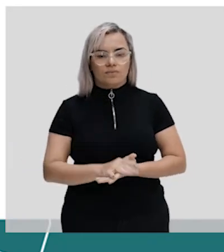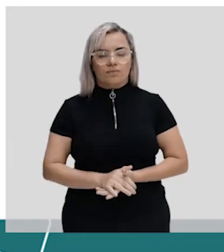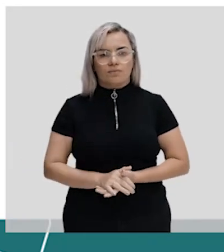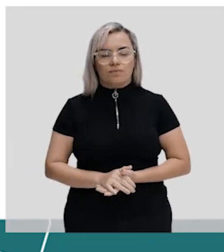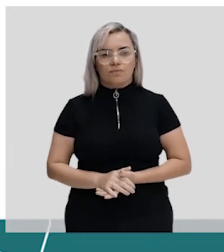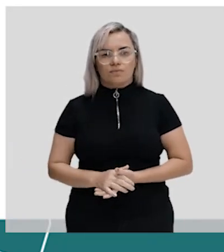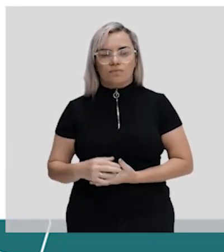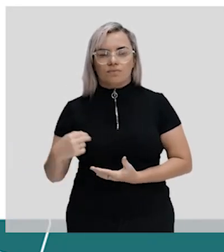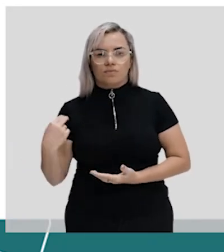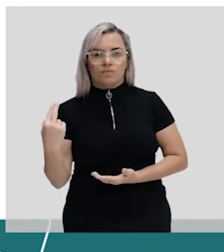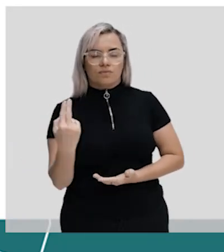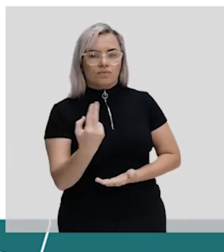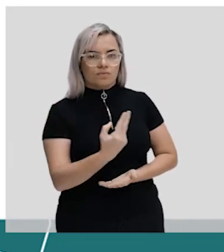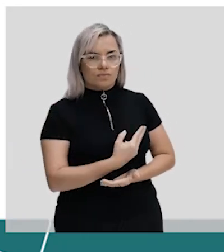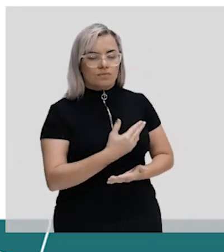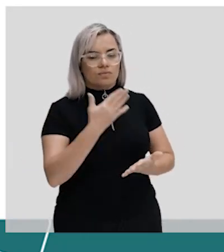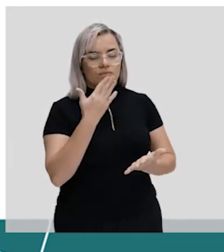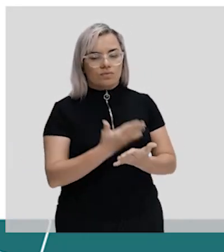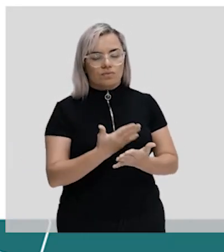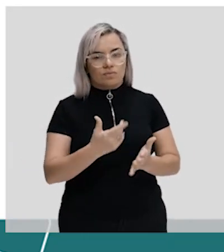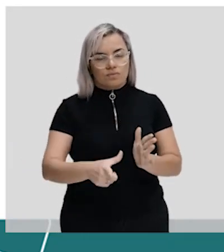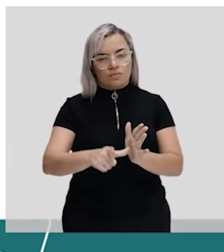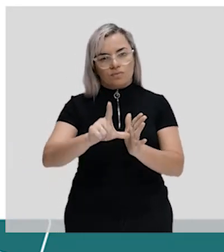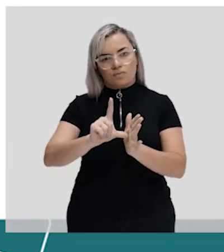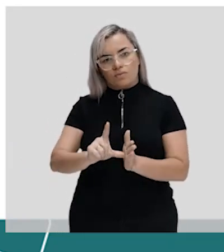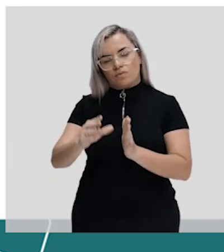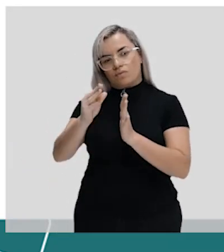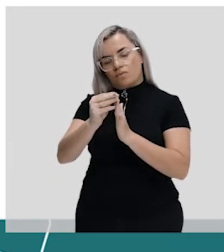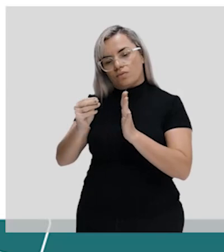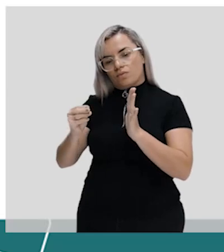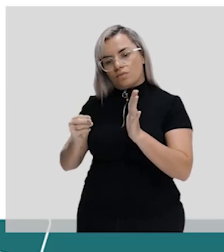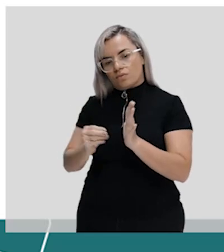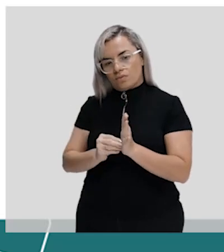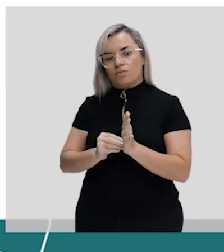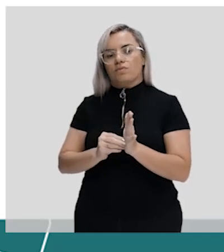Então, nós vimos na aula passada as conjunções